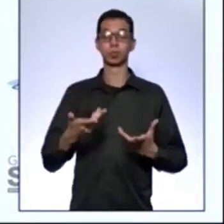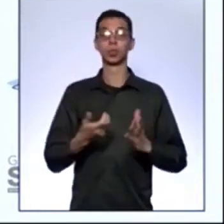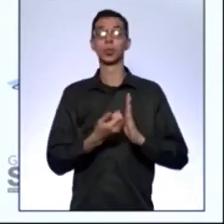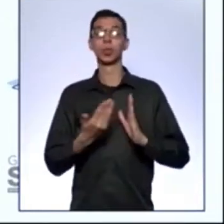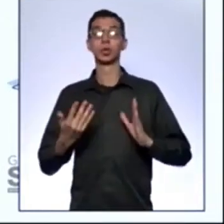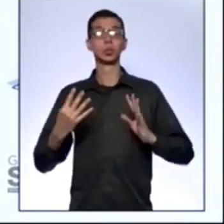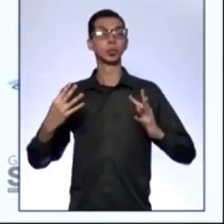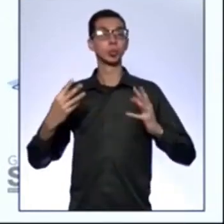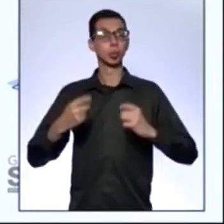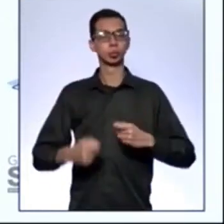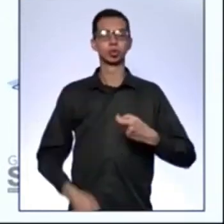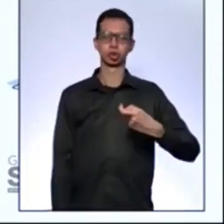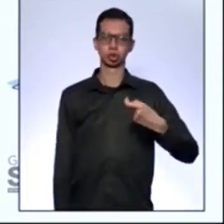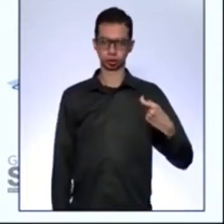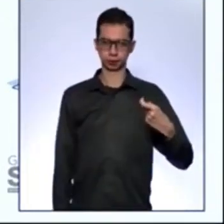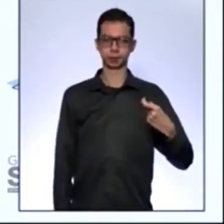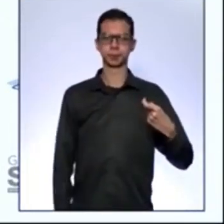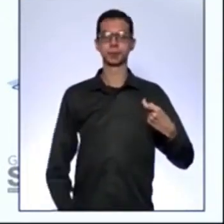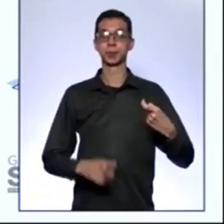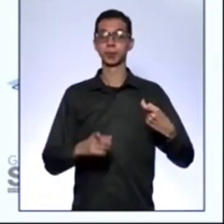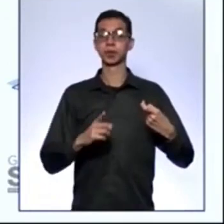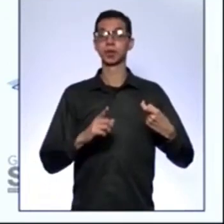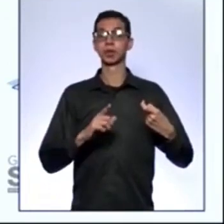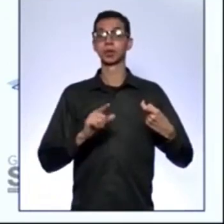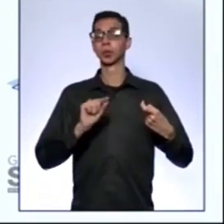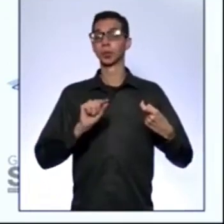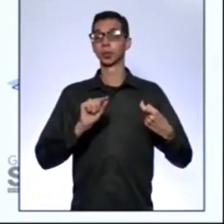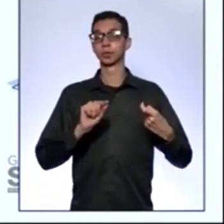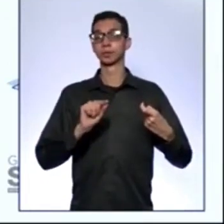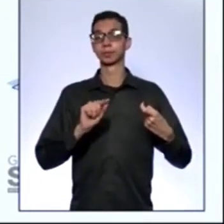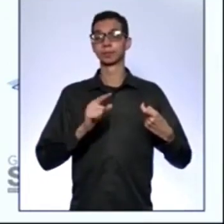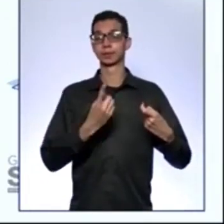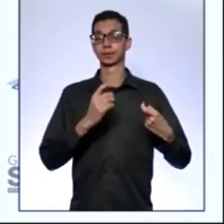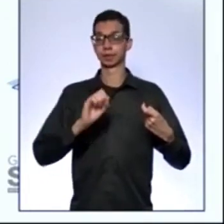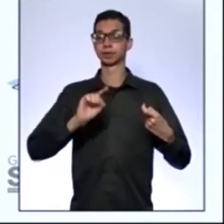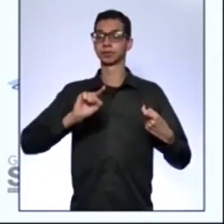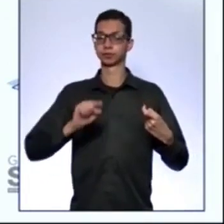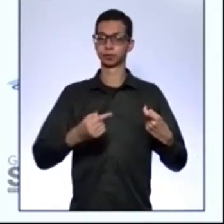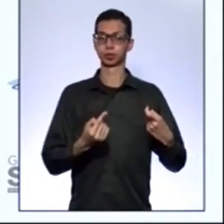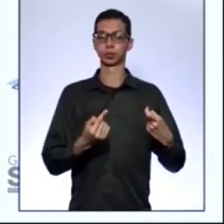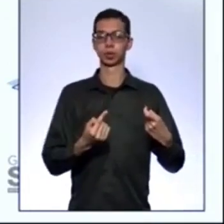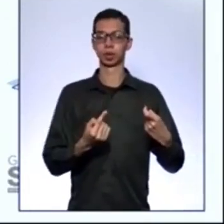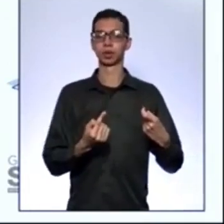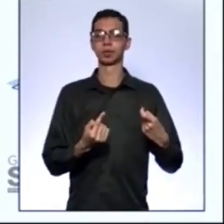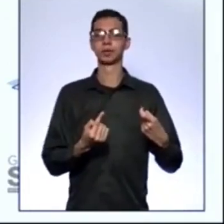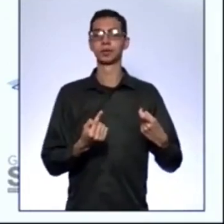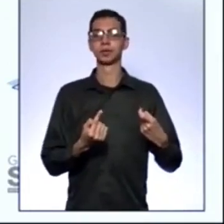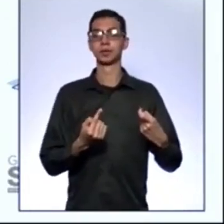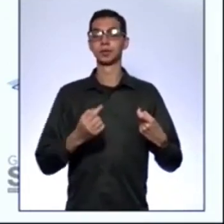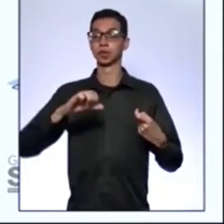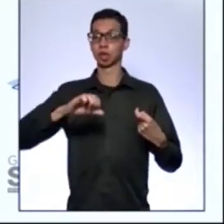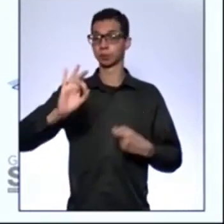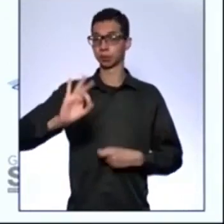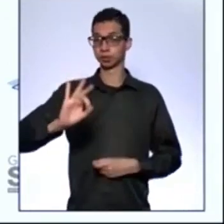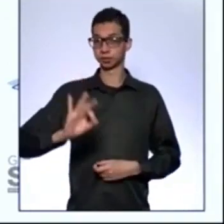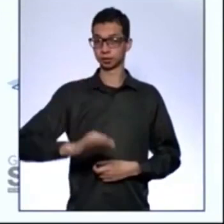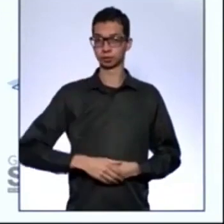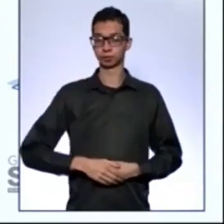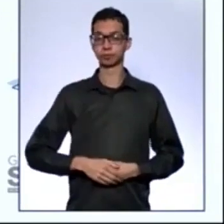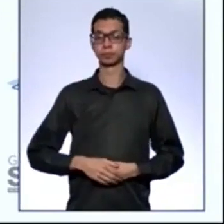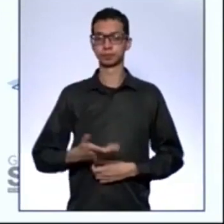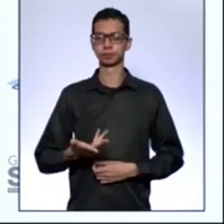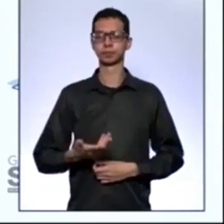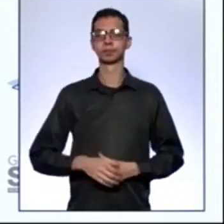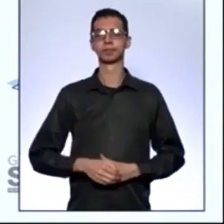aí você vai calcular 10, por cento a porcentagem de um total vai te dar